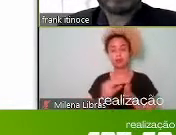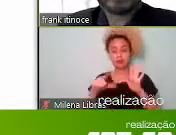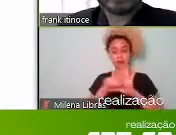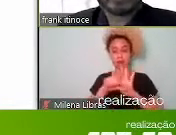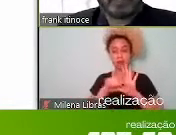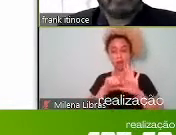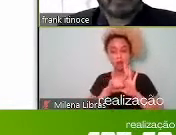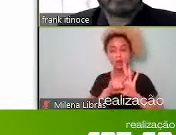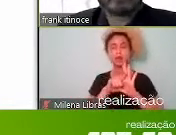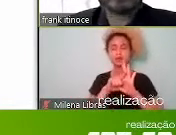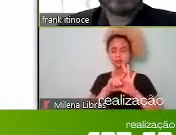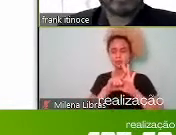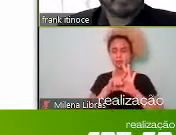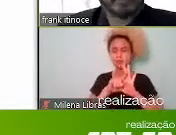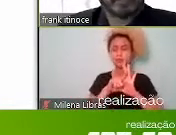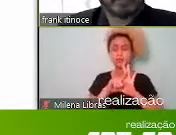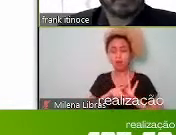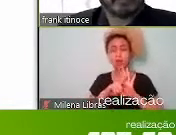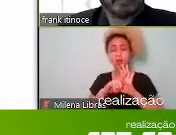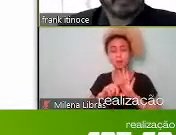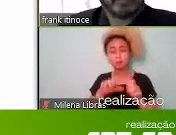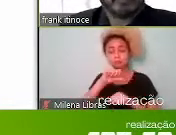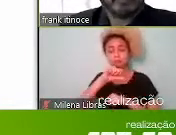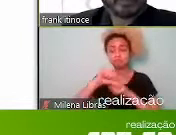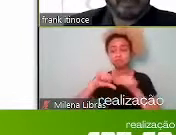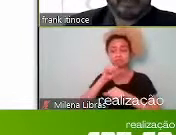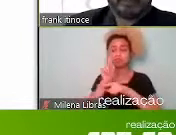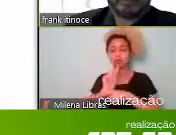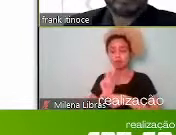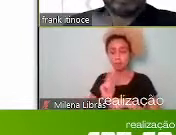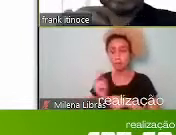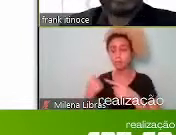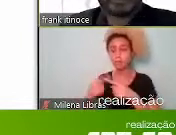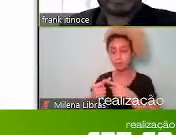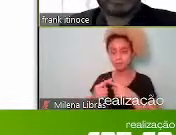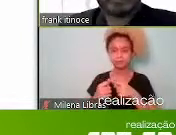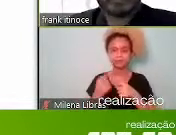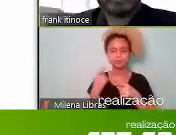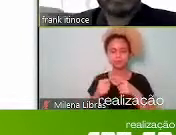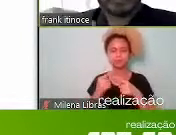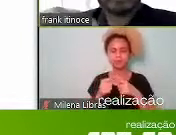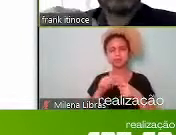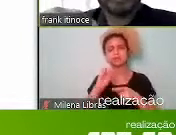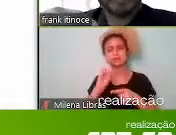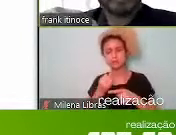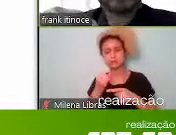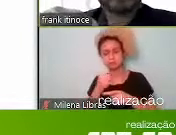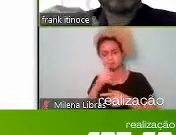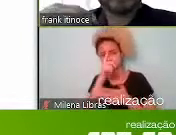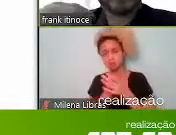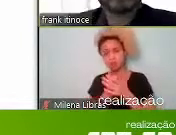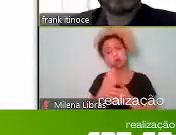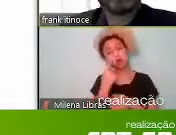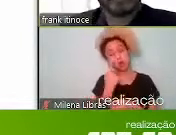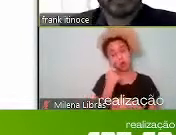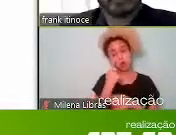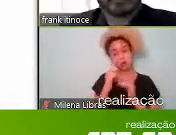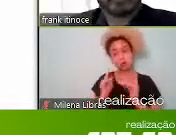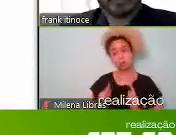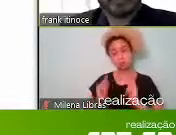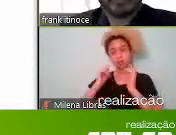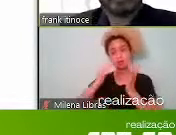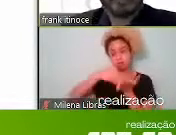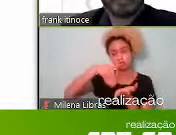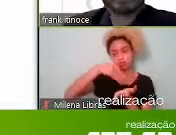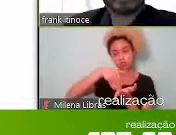meio engessava o sistema de proteção. Por quê? Quando ele estabelecia, olha, para um prédio de